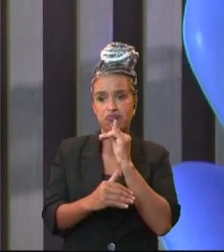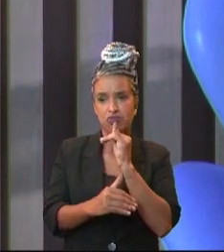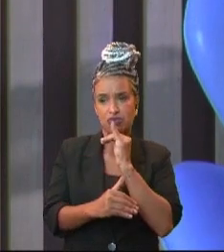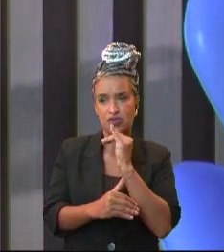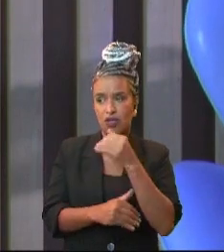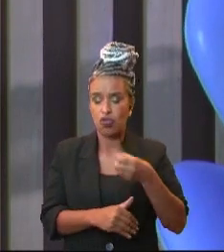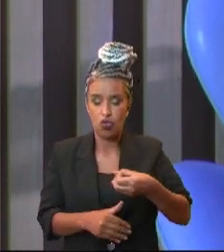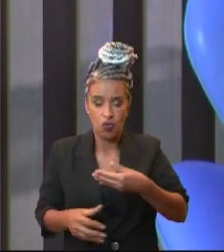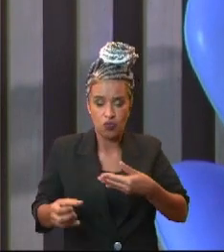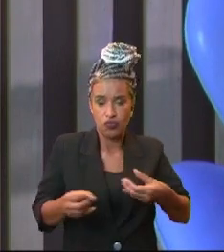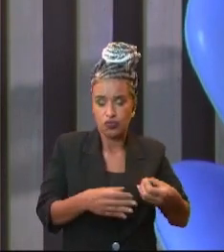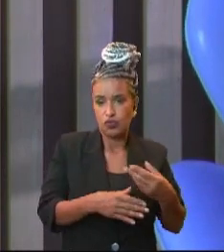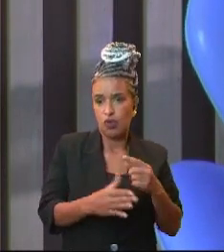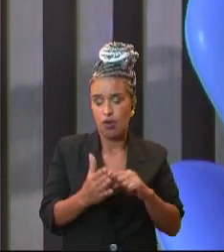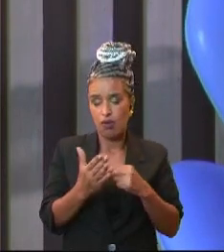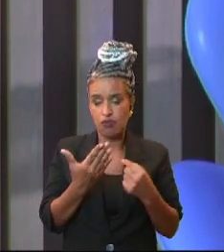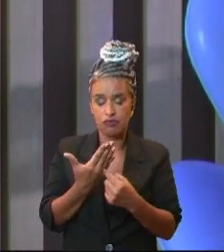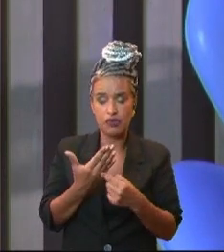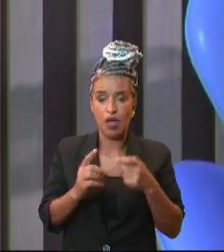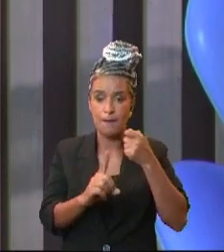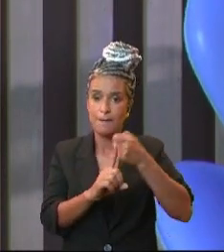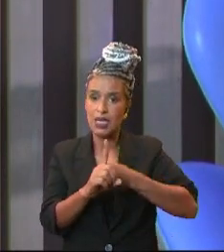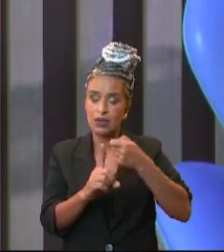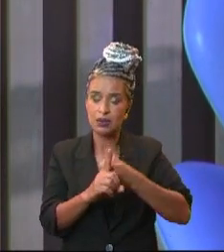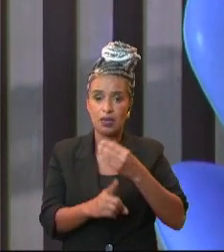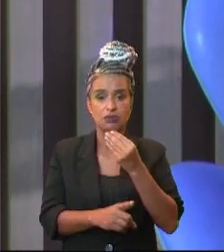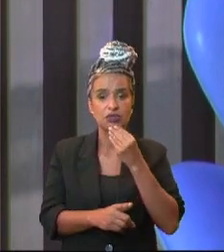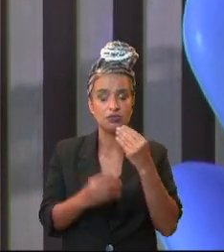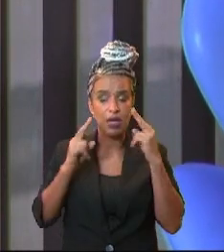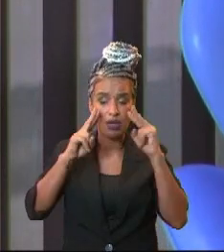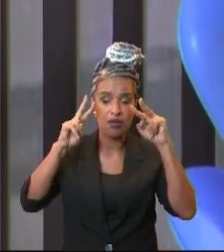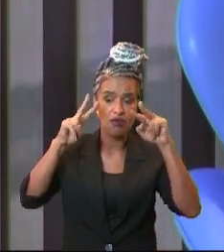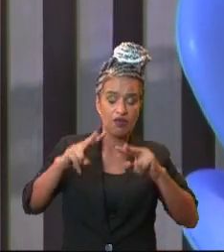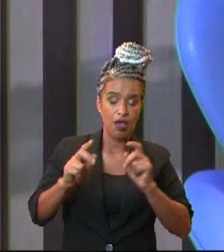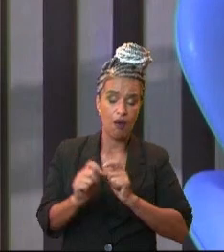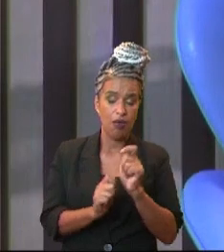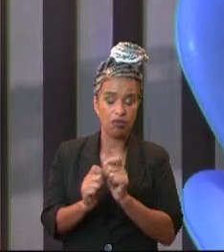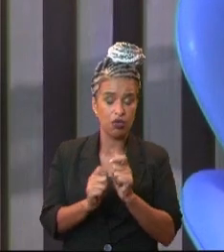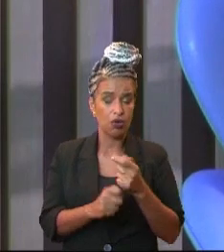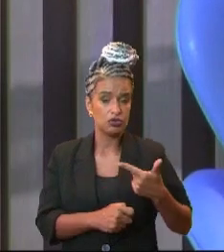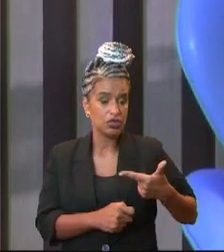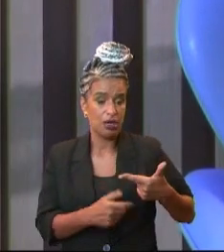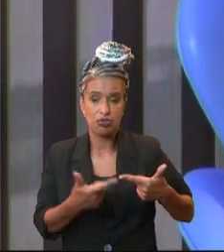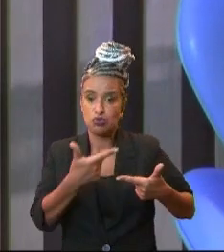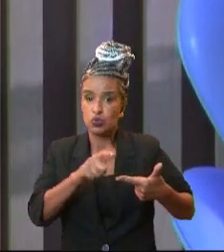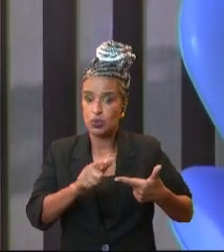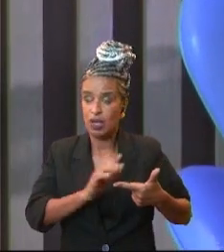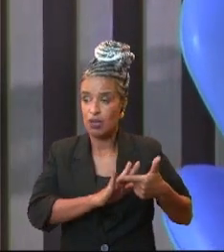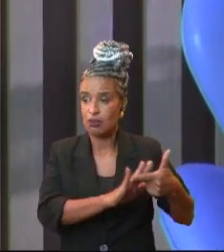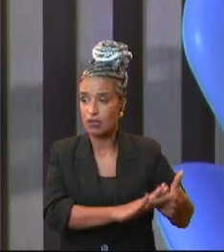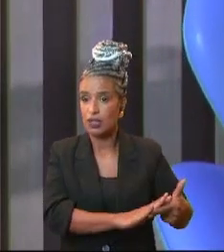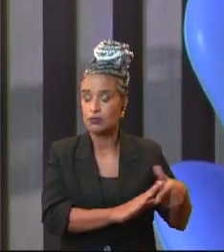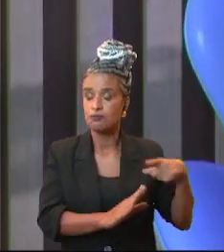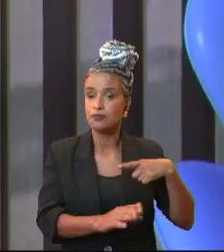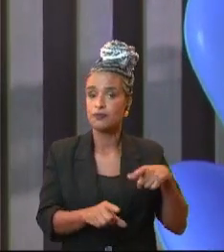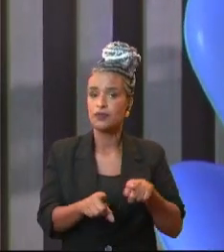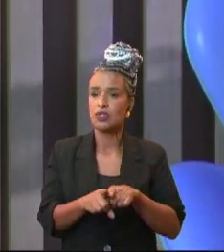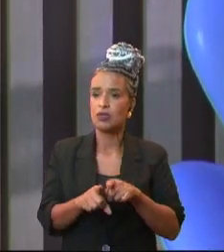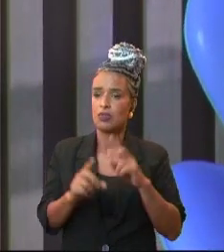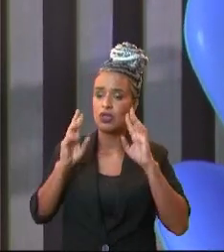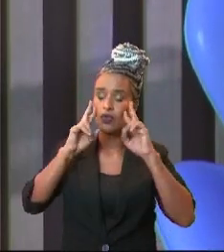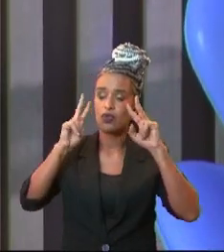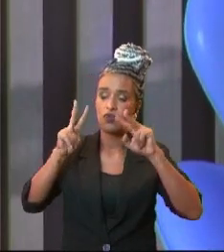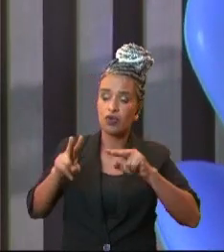sua modernização militar sem transparência e nenhum interesse em controle de armas, e também com relação